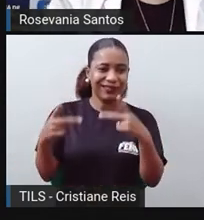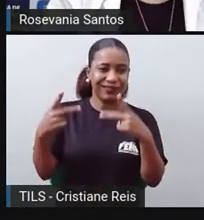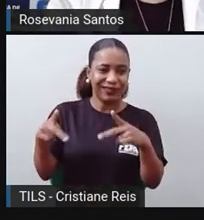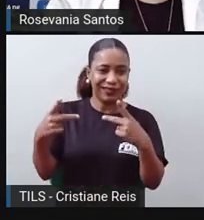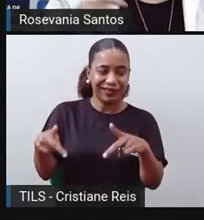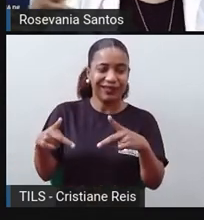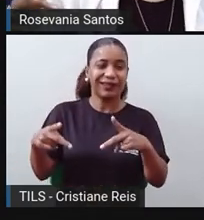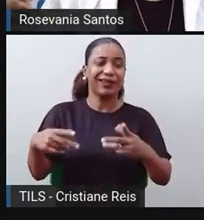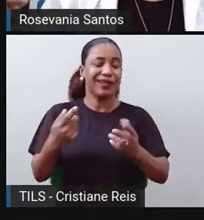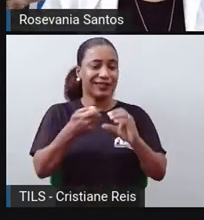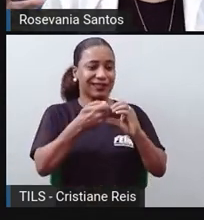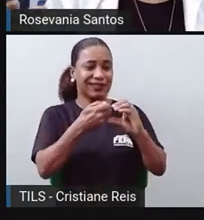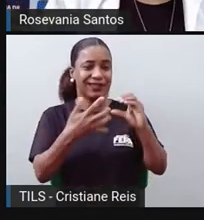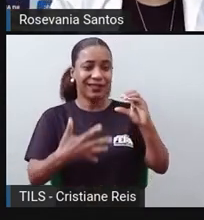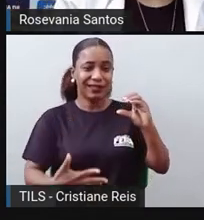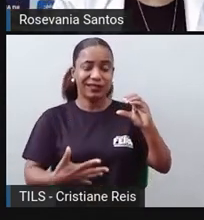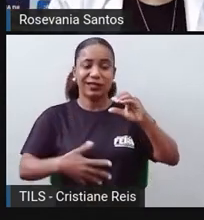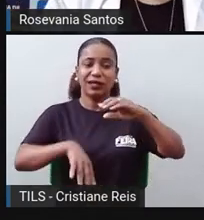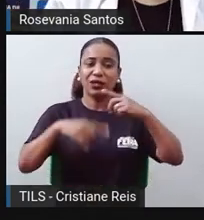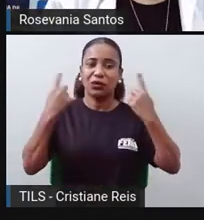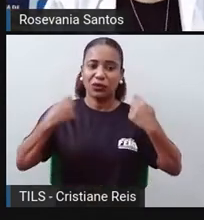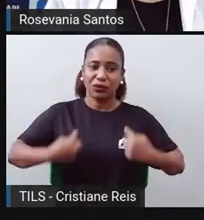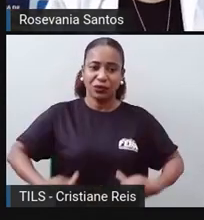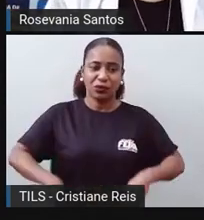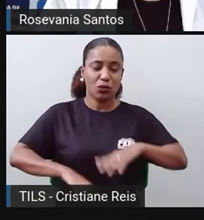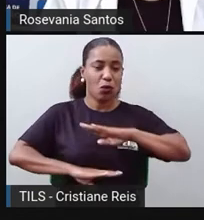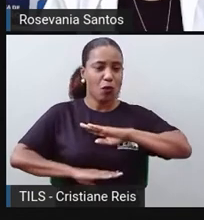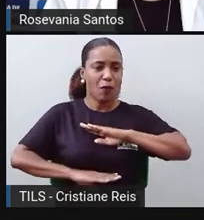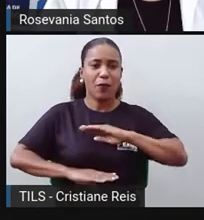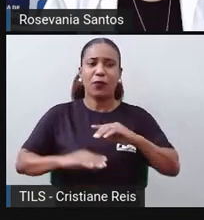características físicas, praticamente são bastante